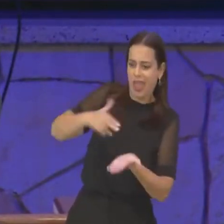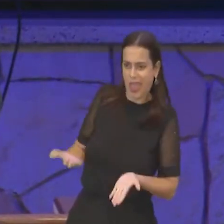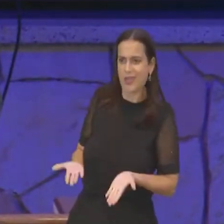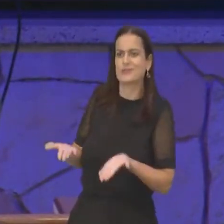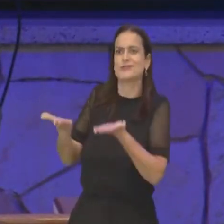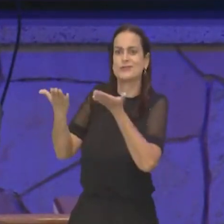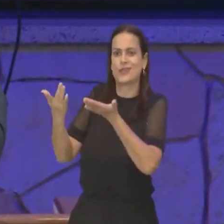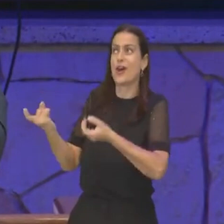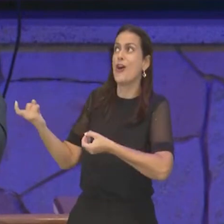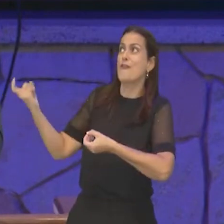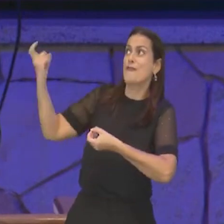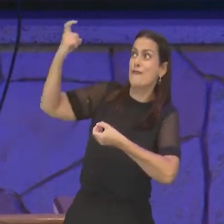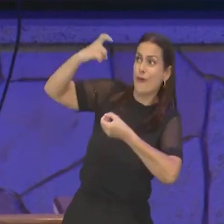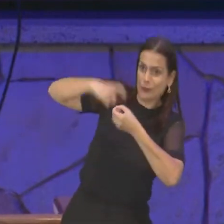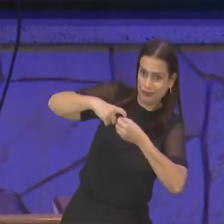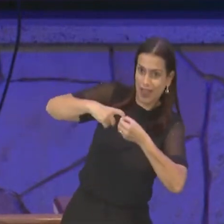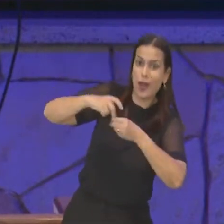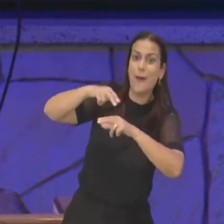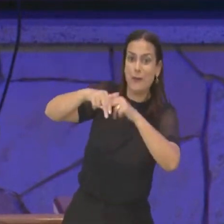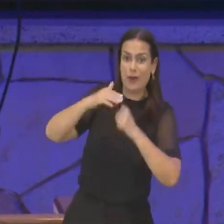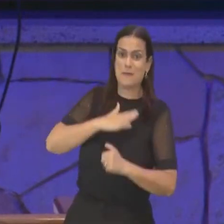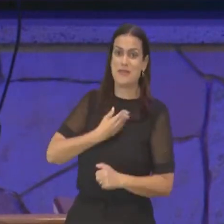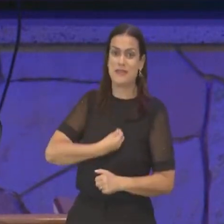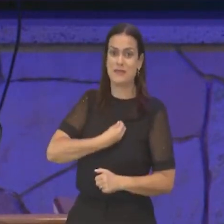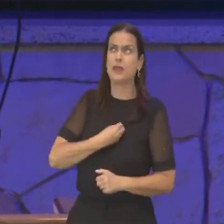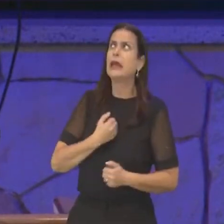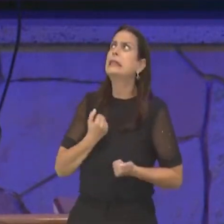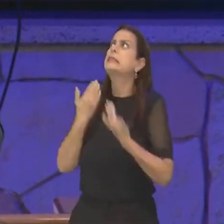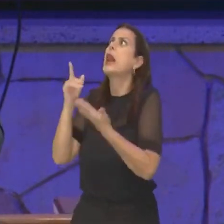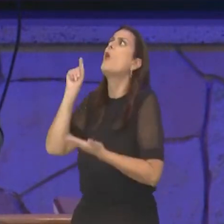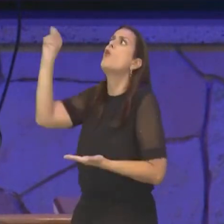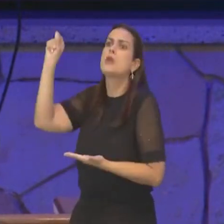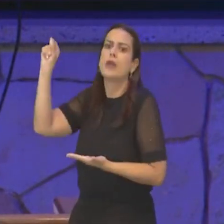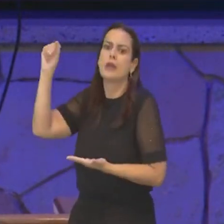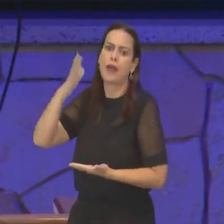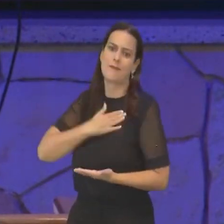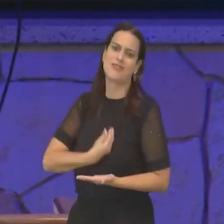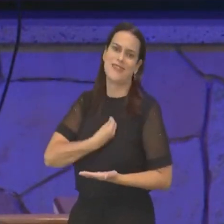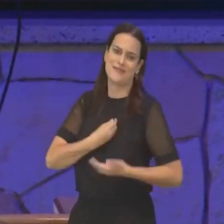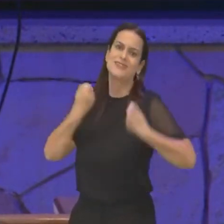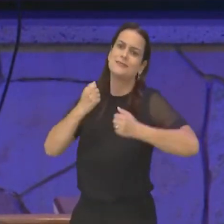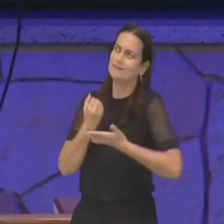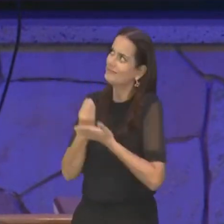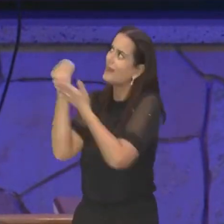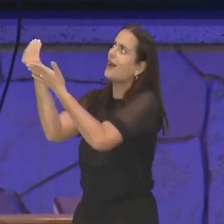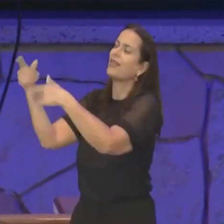Ele voltará por mim. O que eu darei em troca? Eu darei a minha vida,